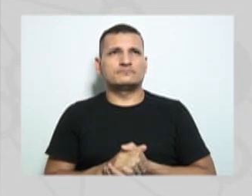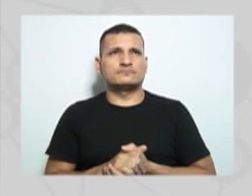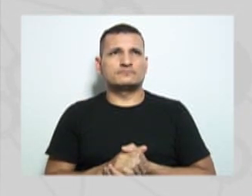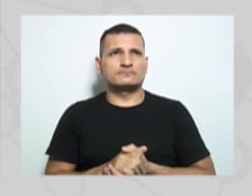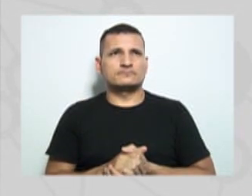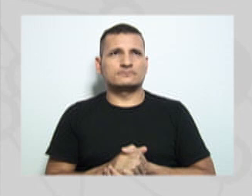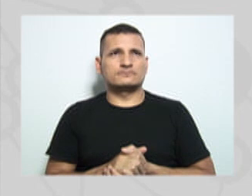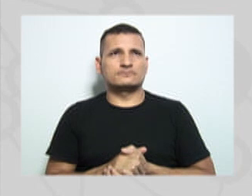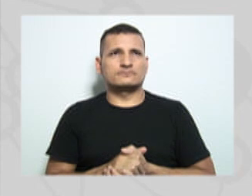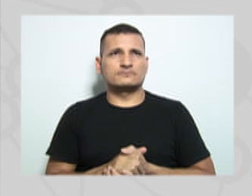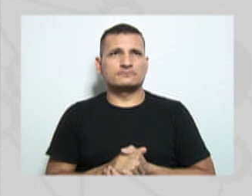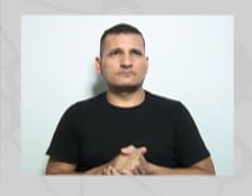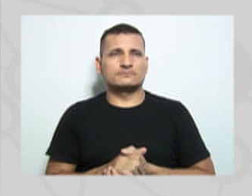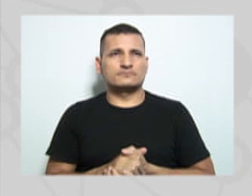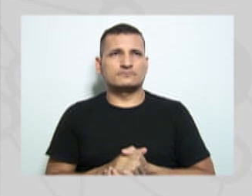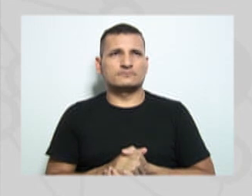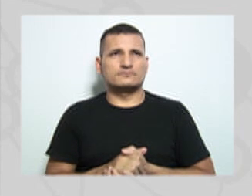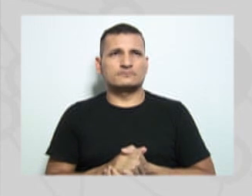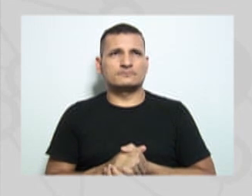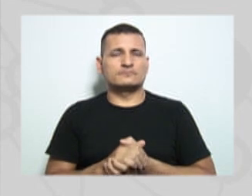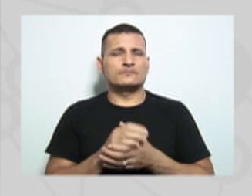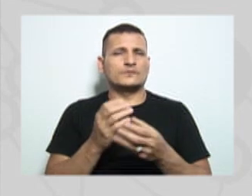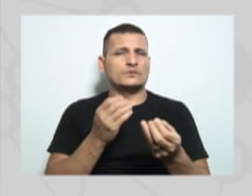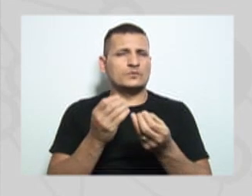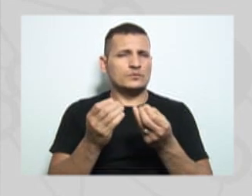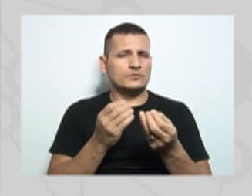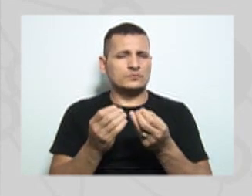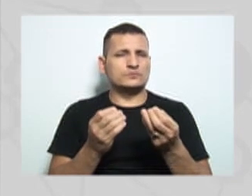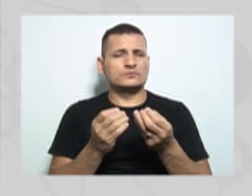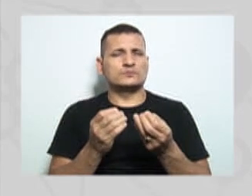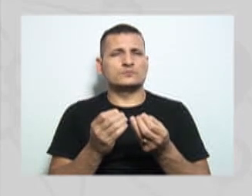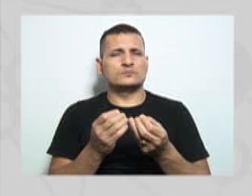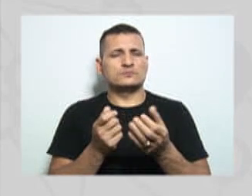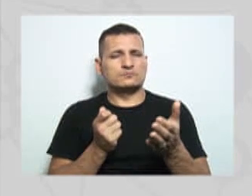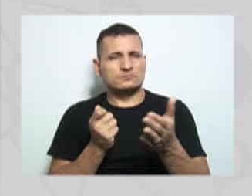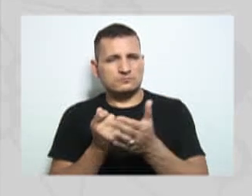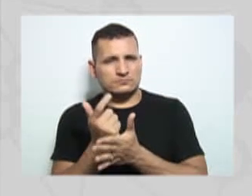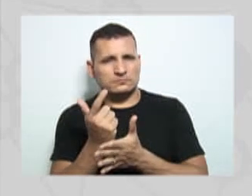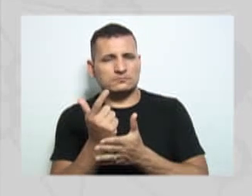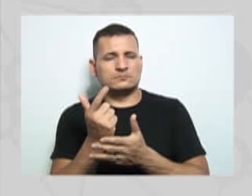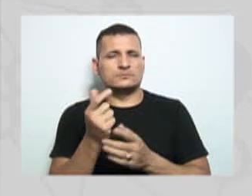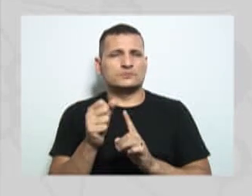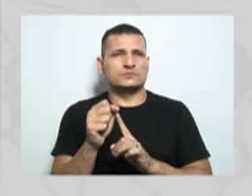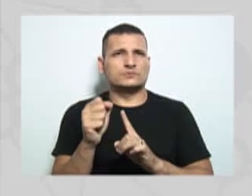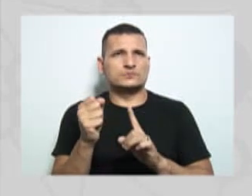A contribuição social sobre o lucro líquido, ou seja, a base de cálculo dela. Como funciona?